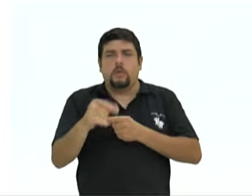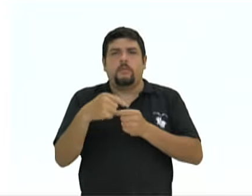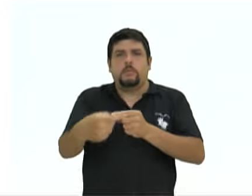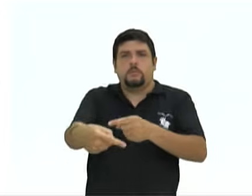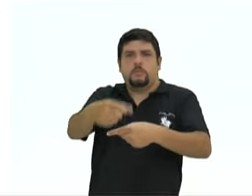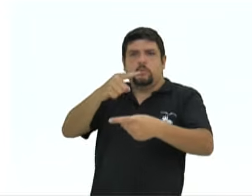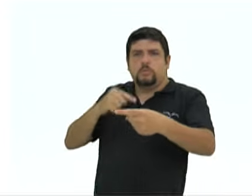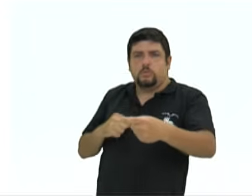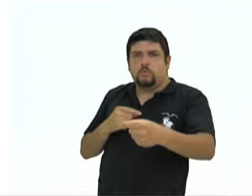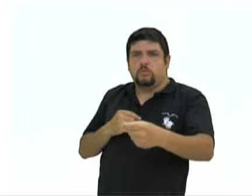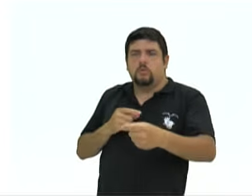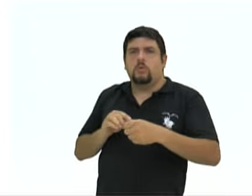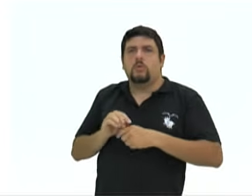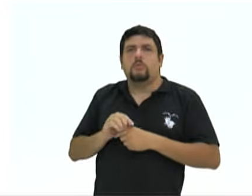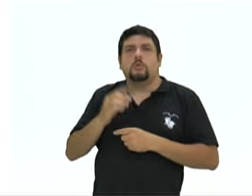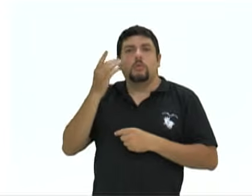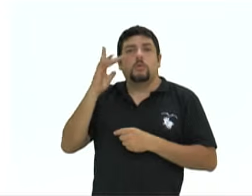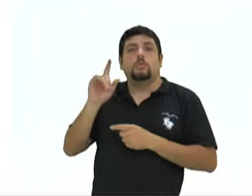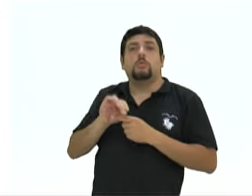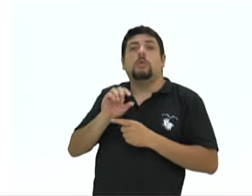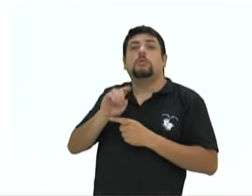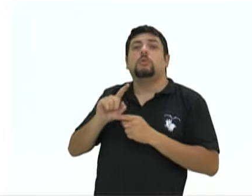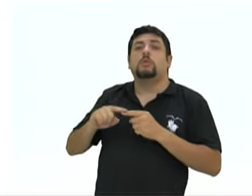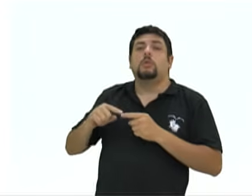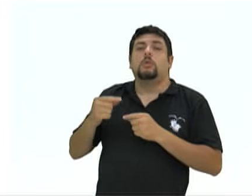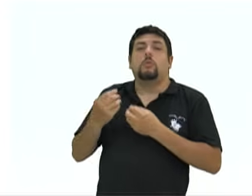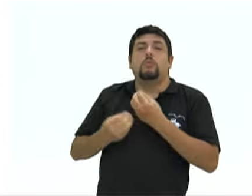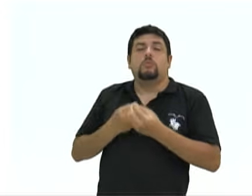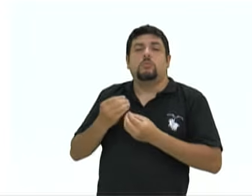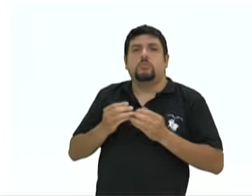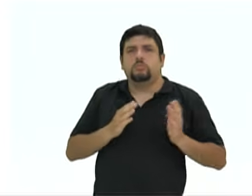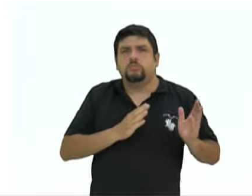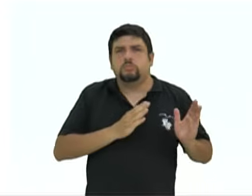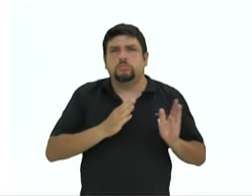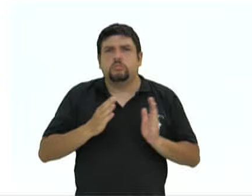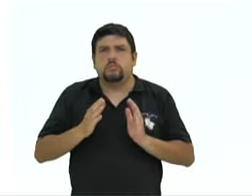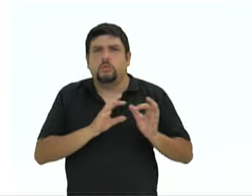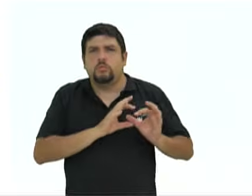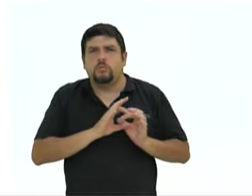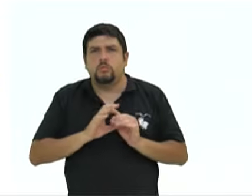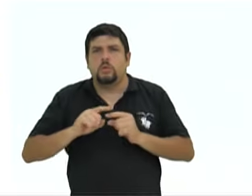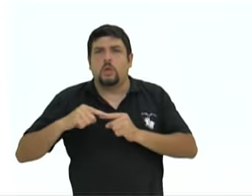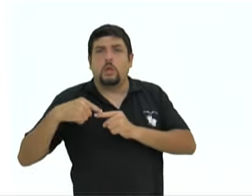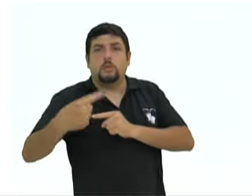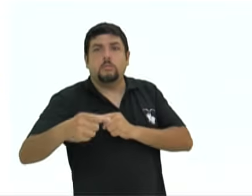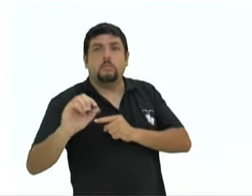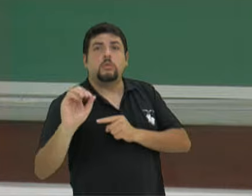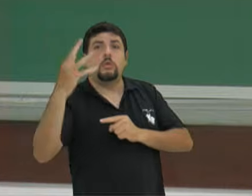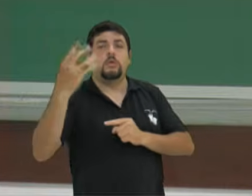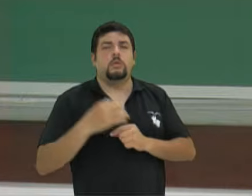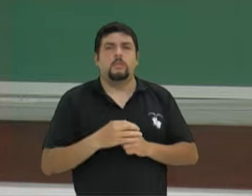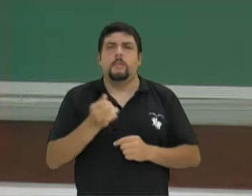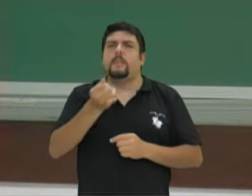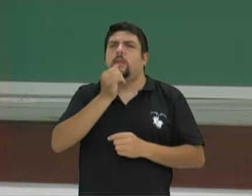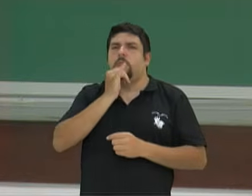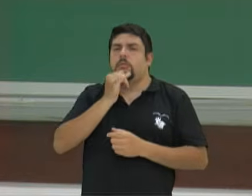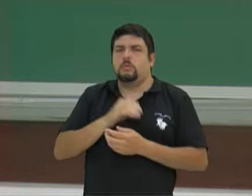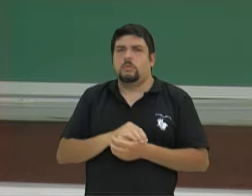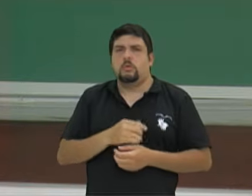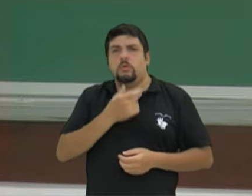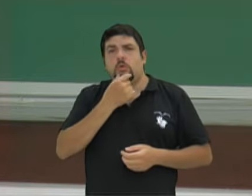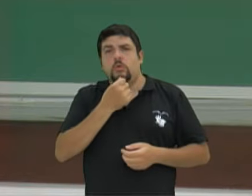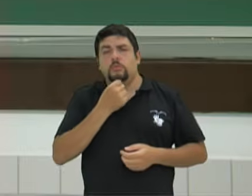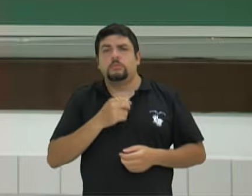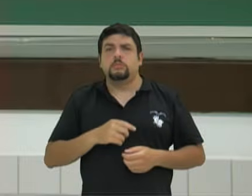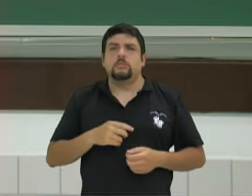de imediato a sua volta posteriormente e abala a trama de maneira significativa. Lembra lá, tá o cara lá comendo sorvete.